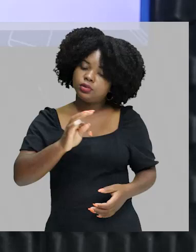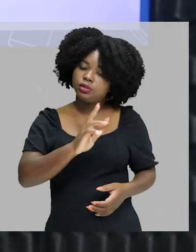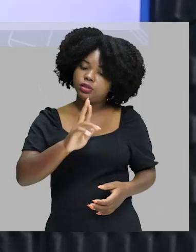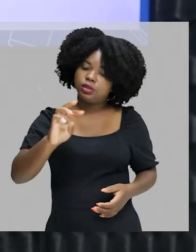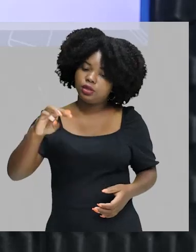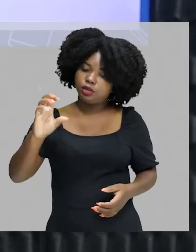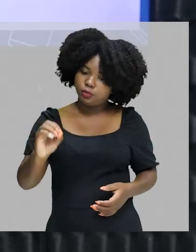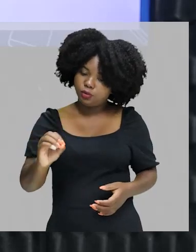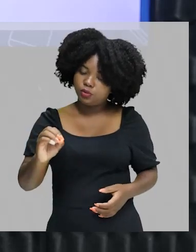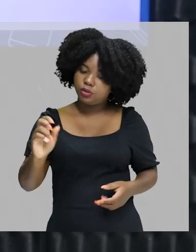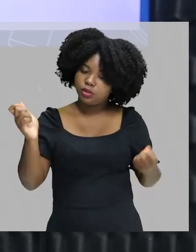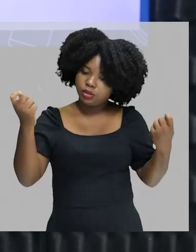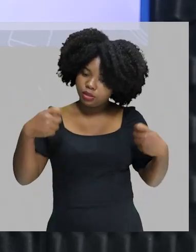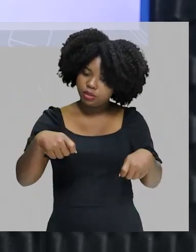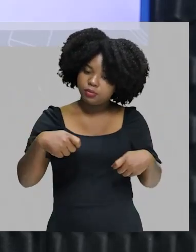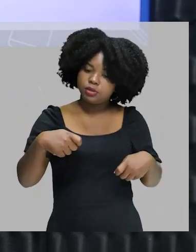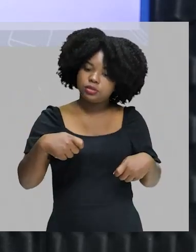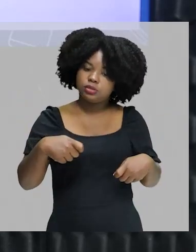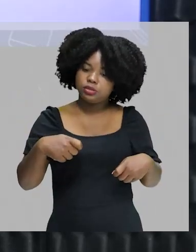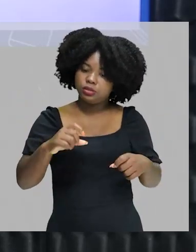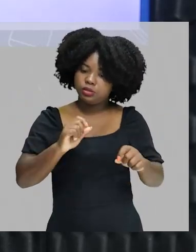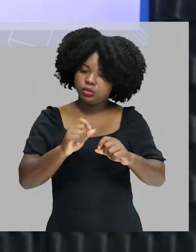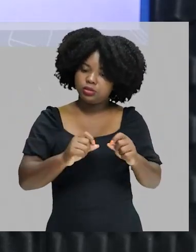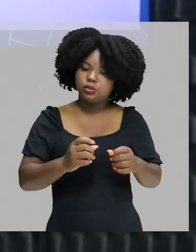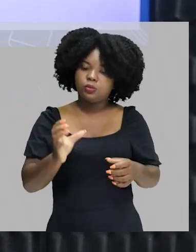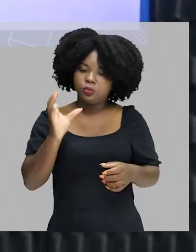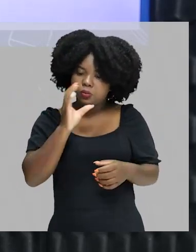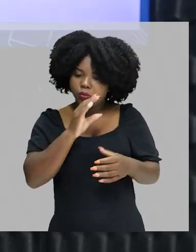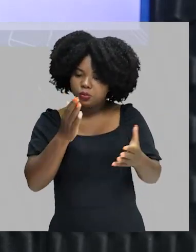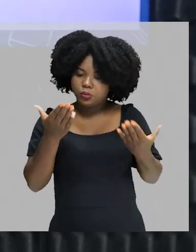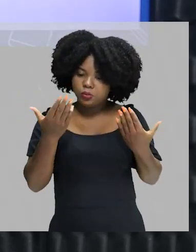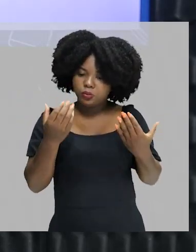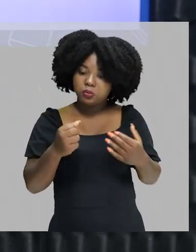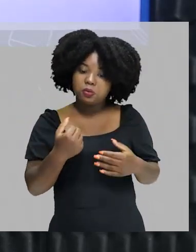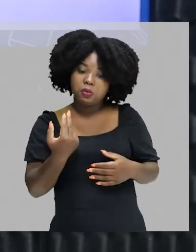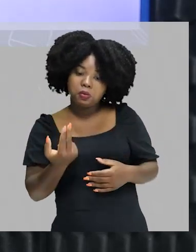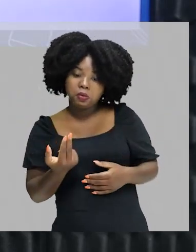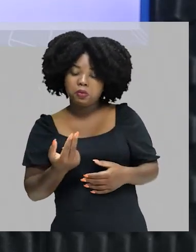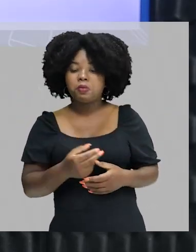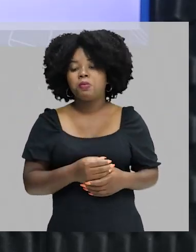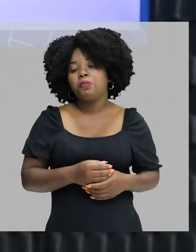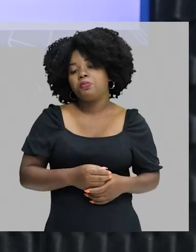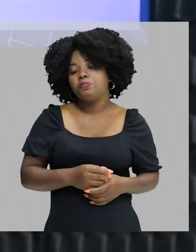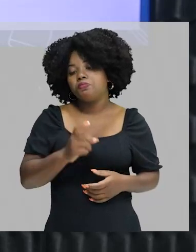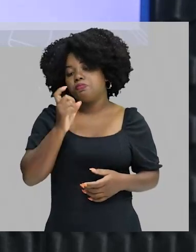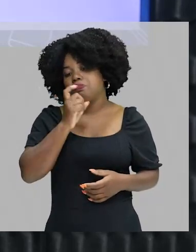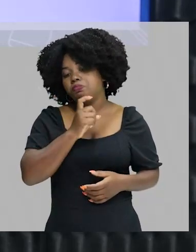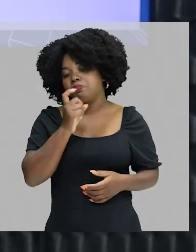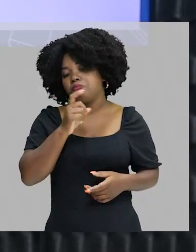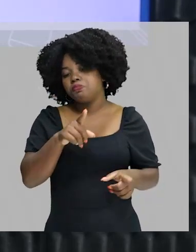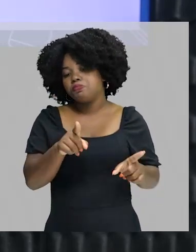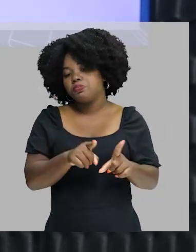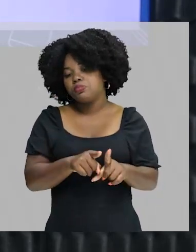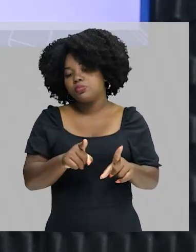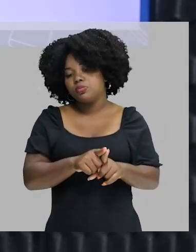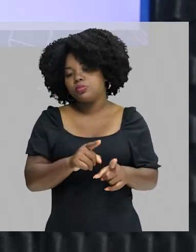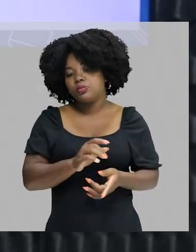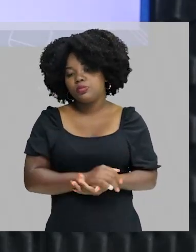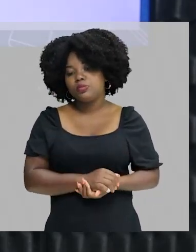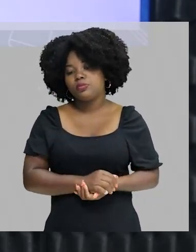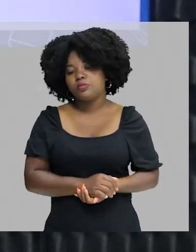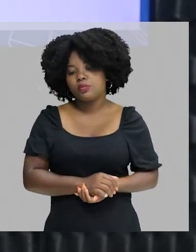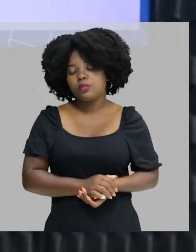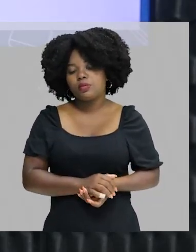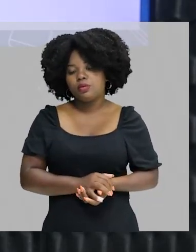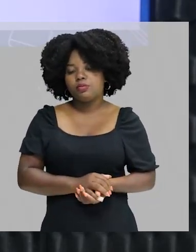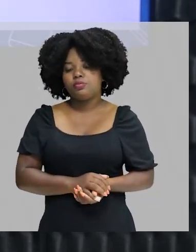poderiam ser fundidos, né, aquecidos, eles iriam derreter, moldados novamente,